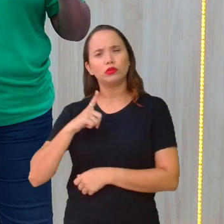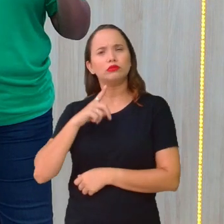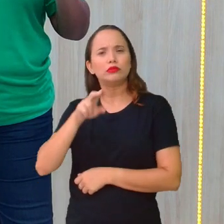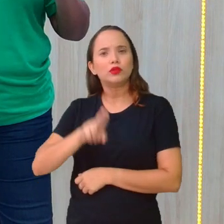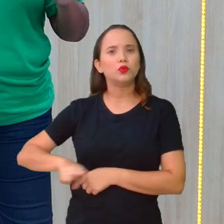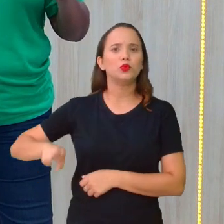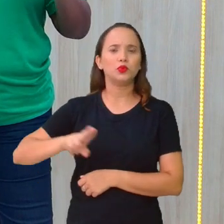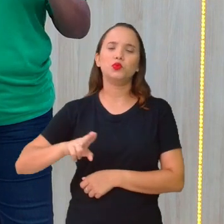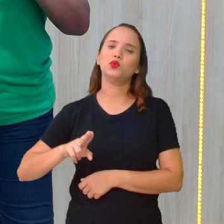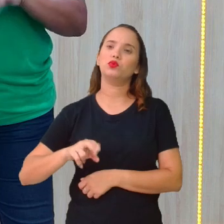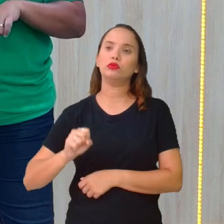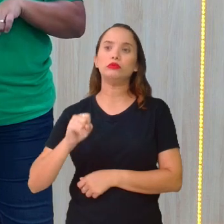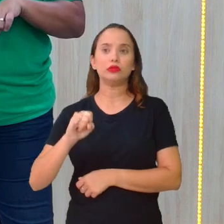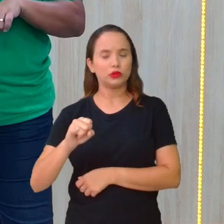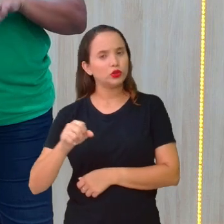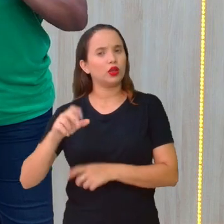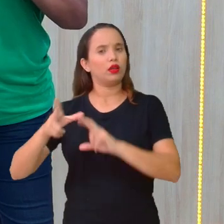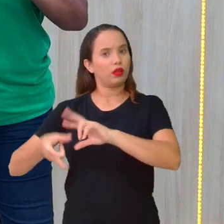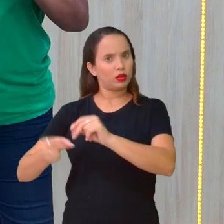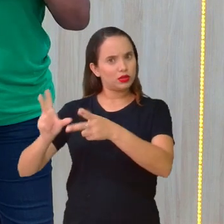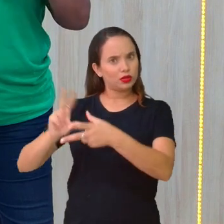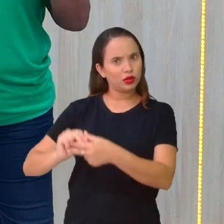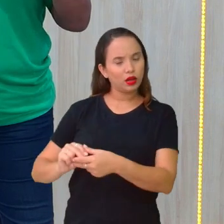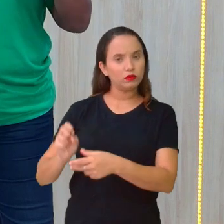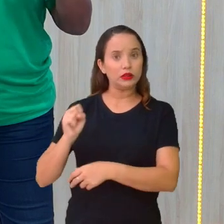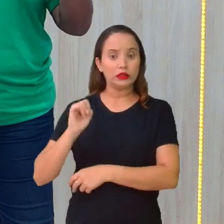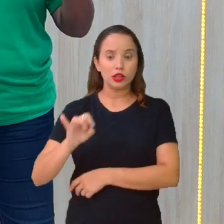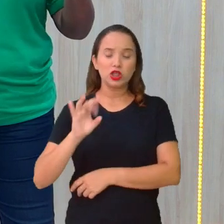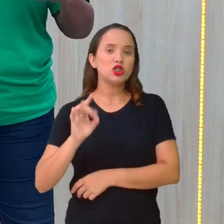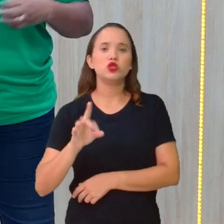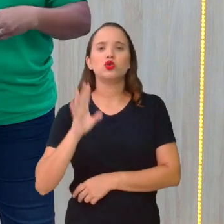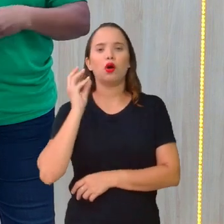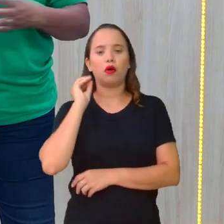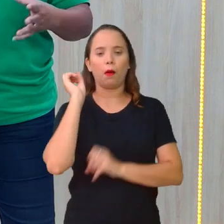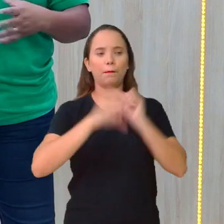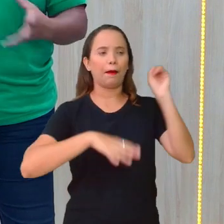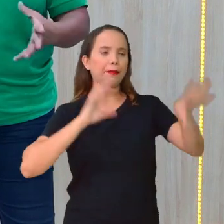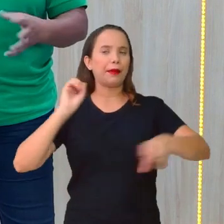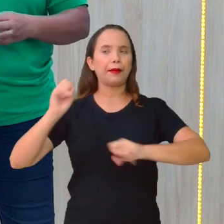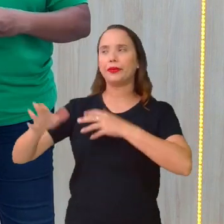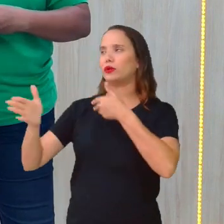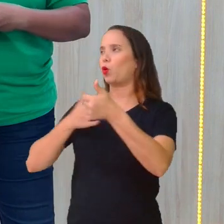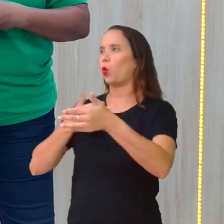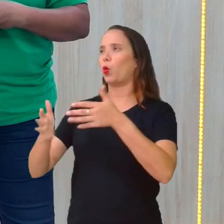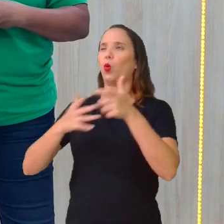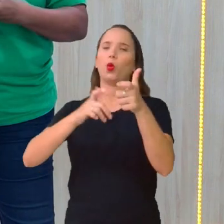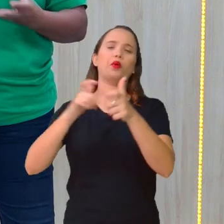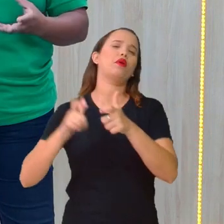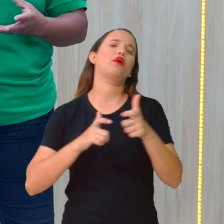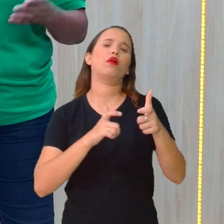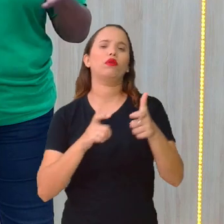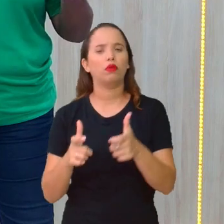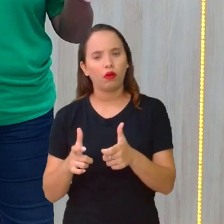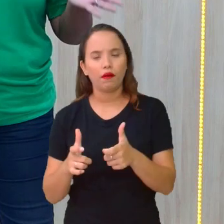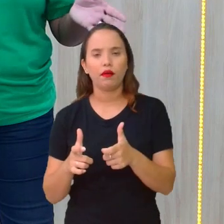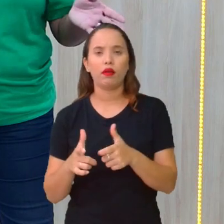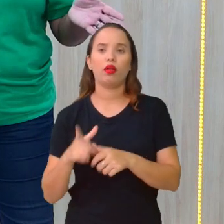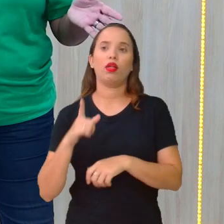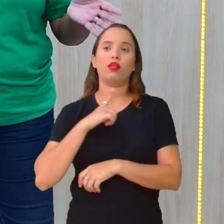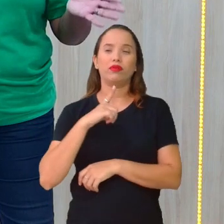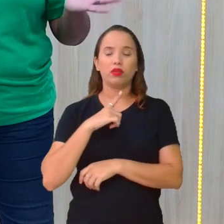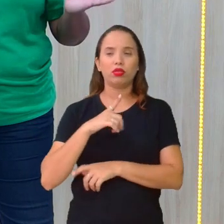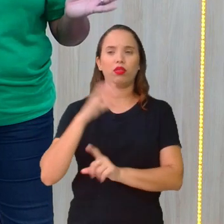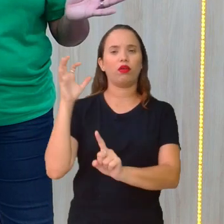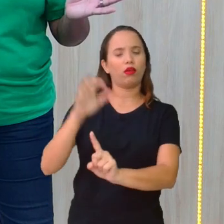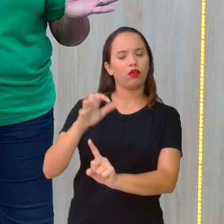utilização se ele for reciclado. Se for jogado em qualquer lugar, descartado de forma irresponsável, ele vai